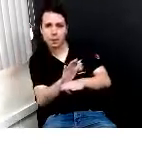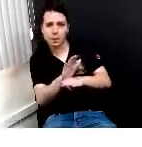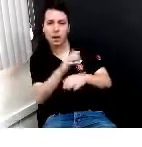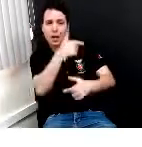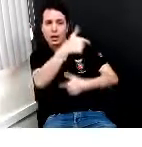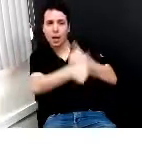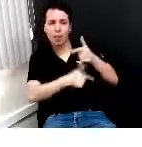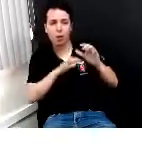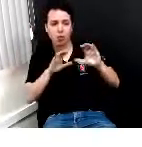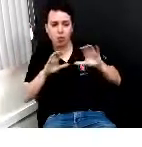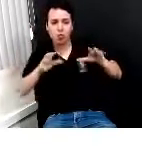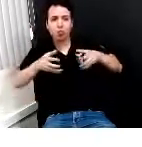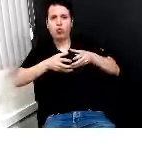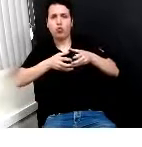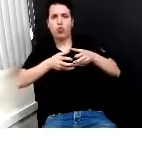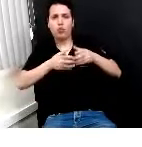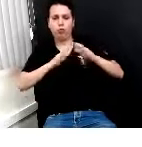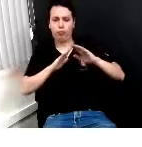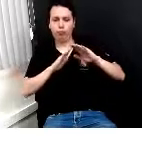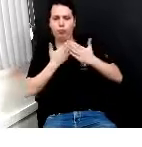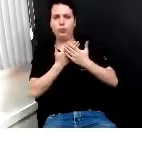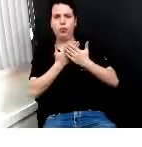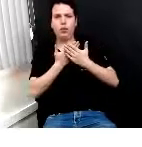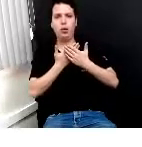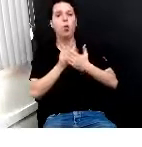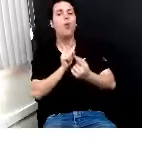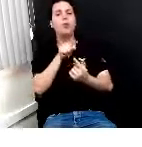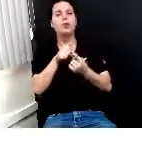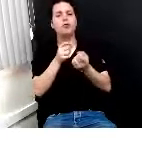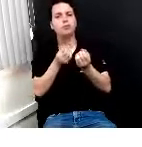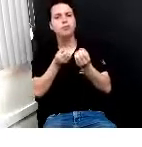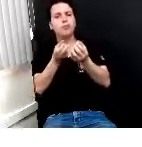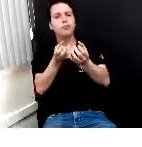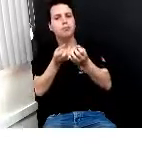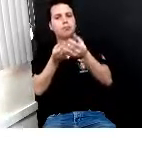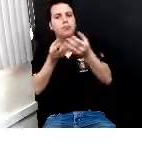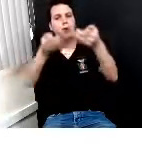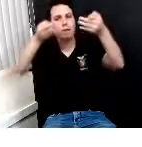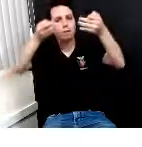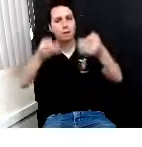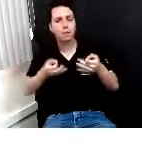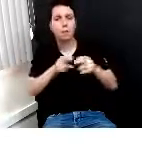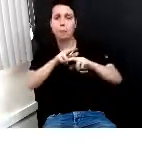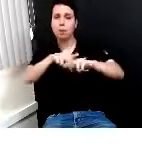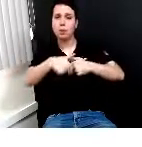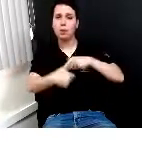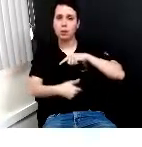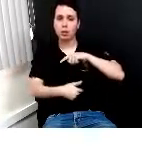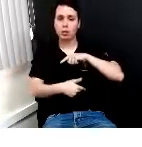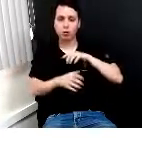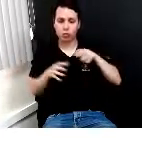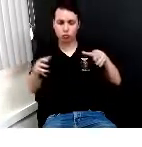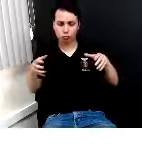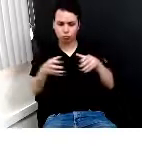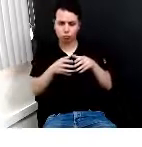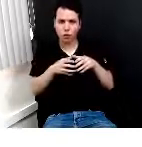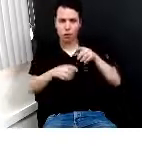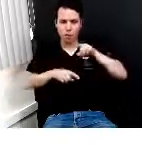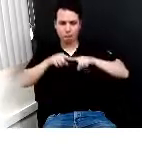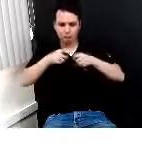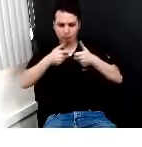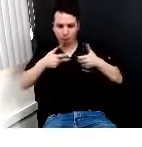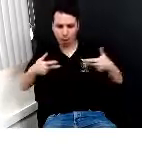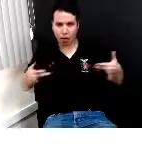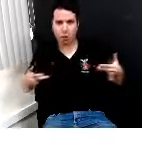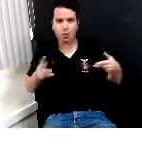com o coletivo da escola justamente para informar corretamente. Para isso, nós temos todo um conjunto de subsídios produzidos pela